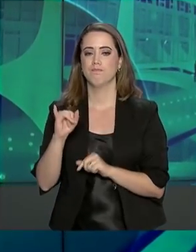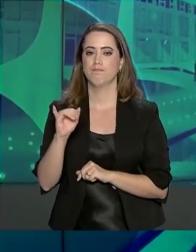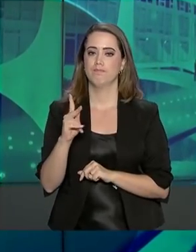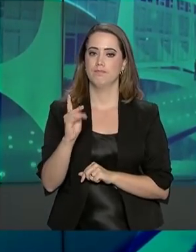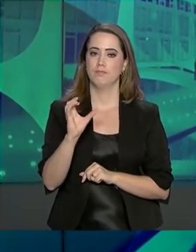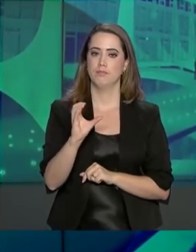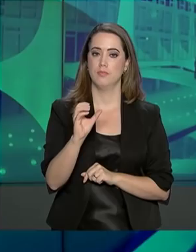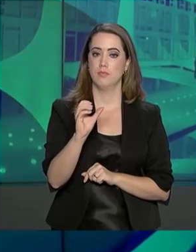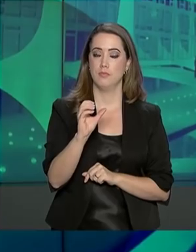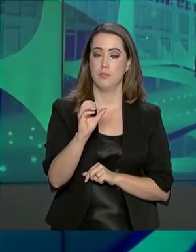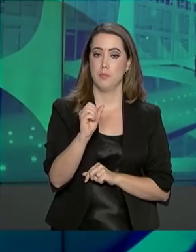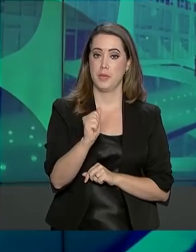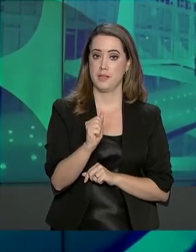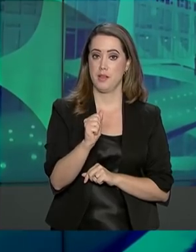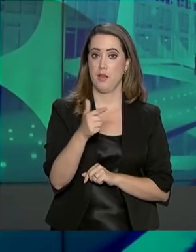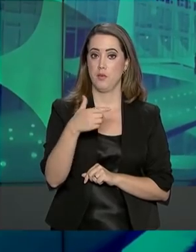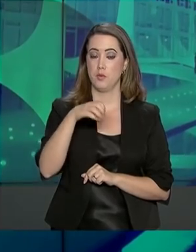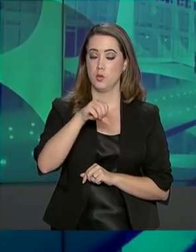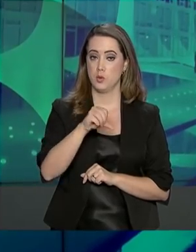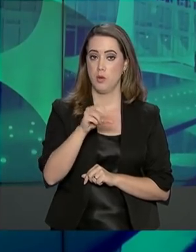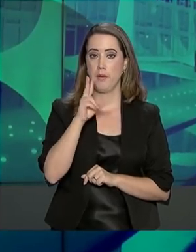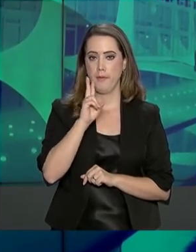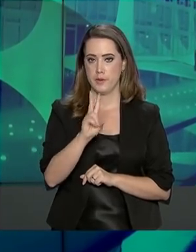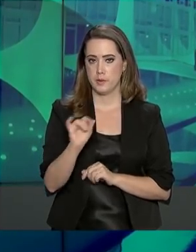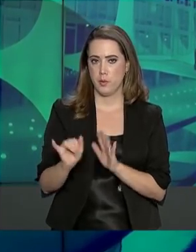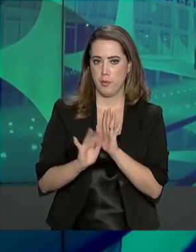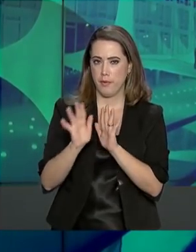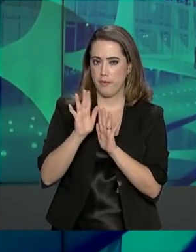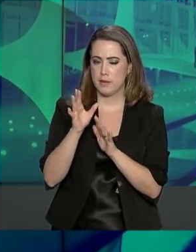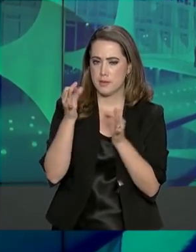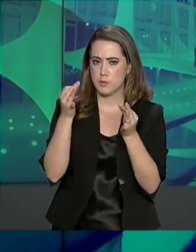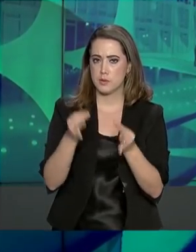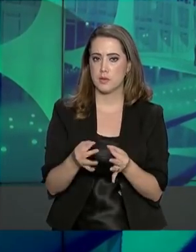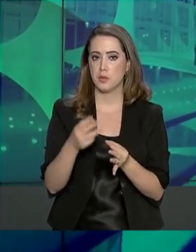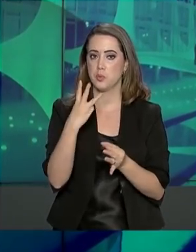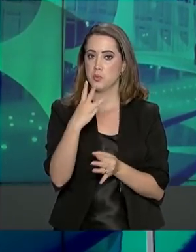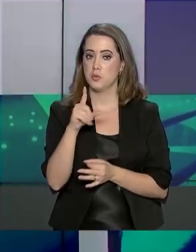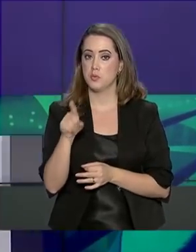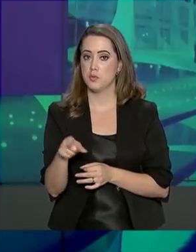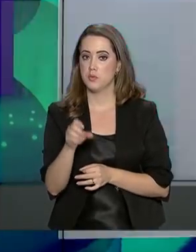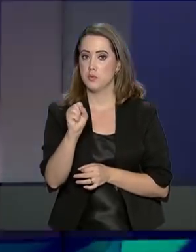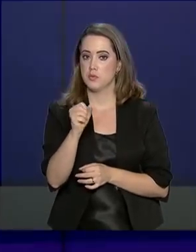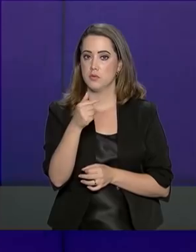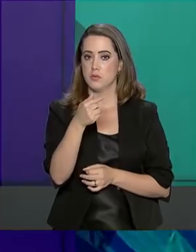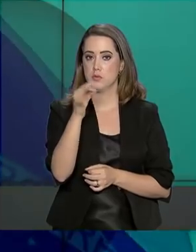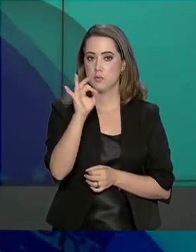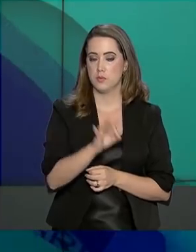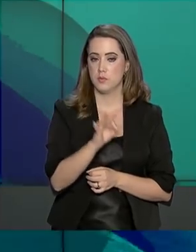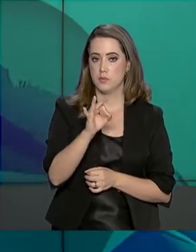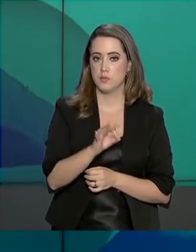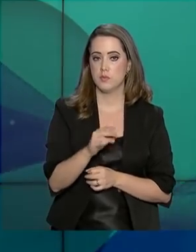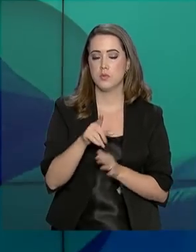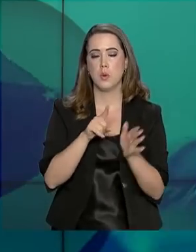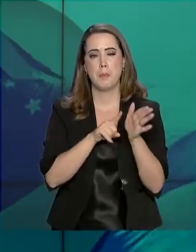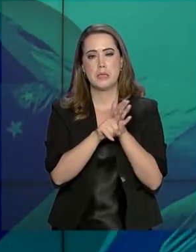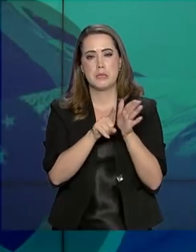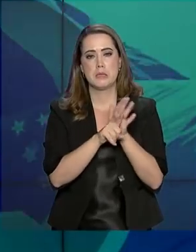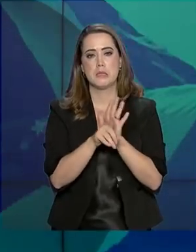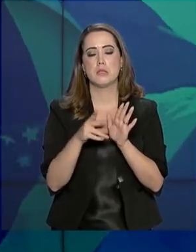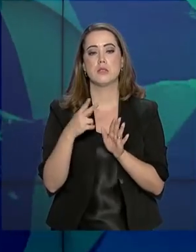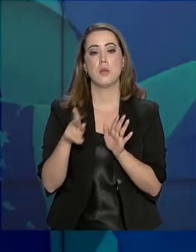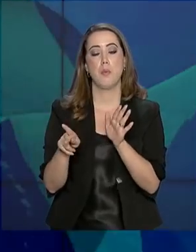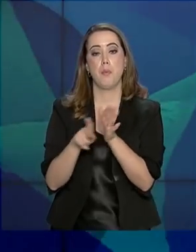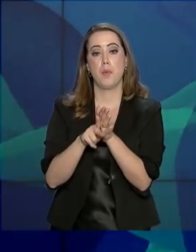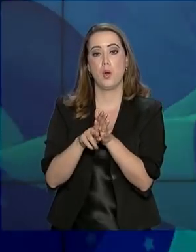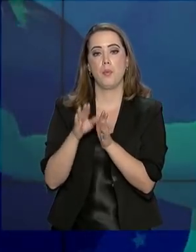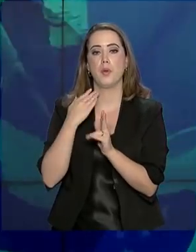2019 considerado a inflação oficial deve ficar em 3,87 segundo o boletim